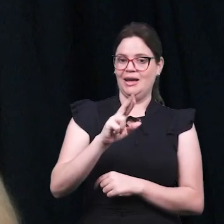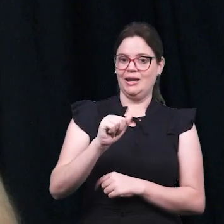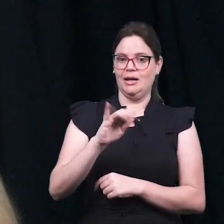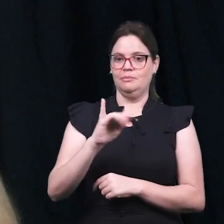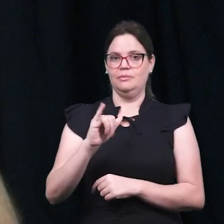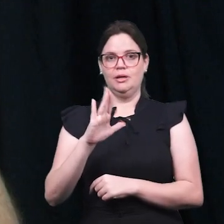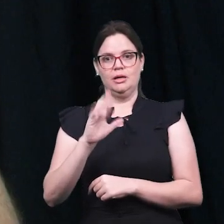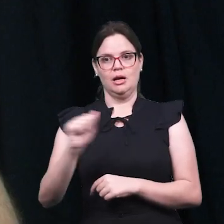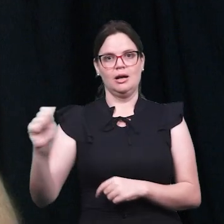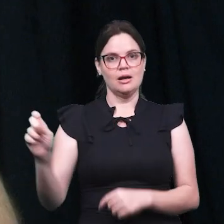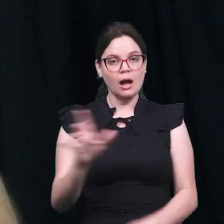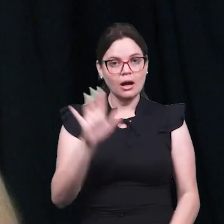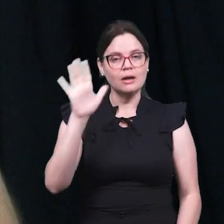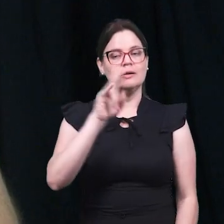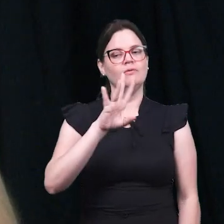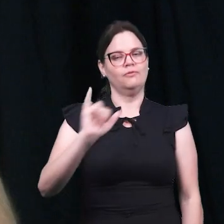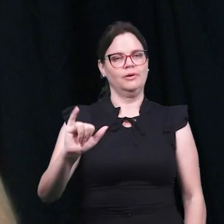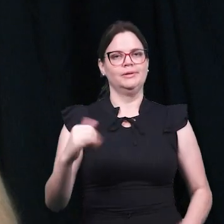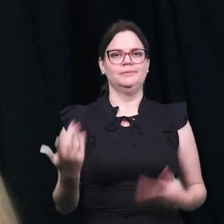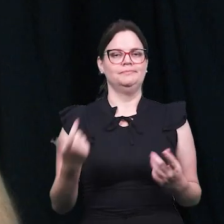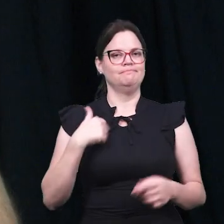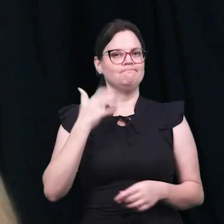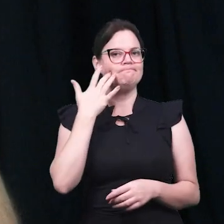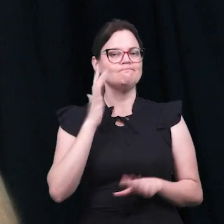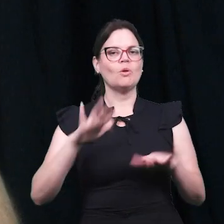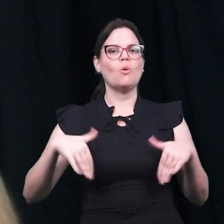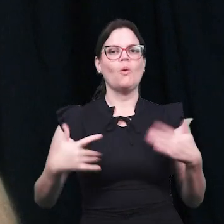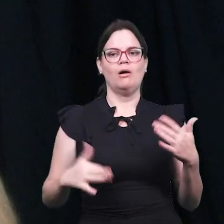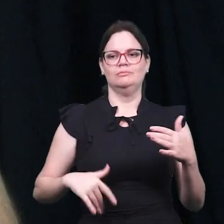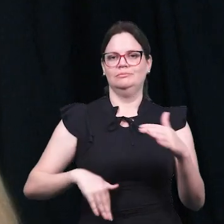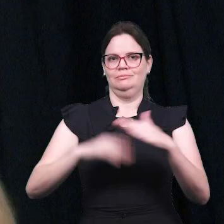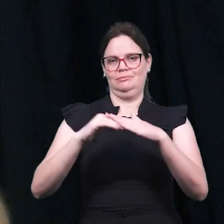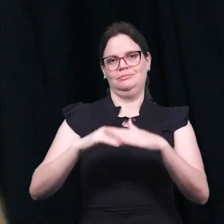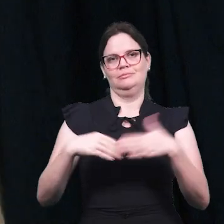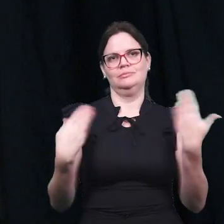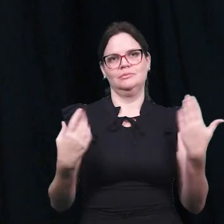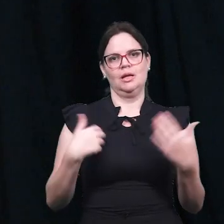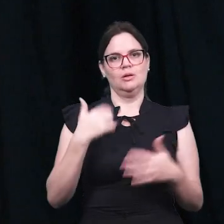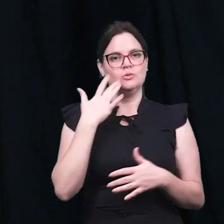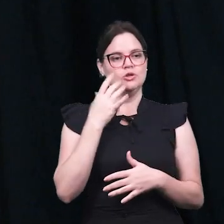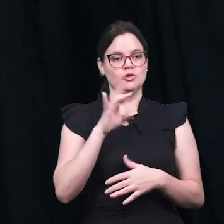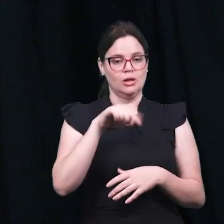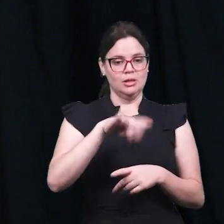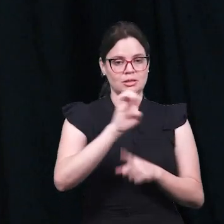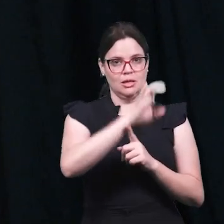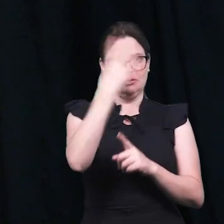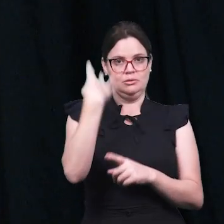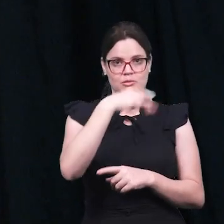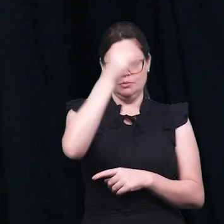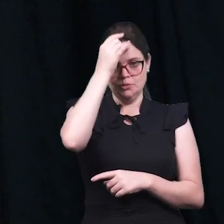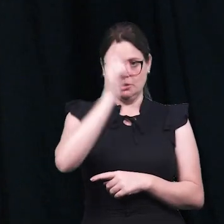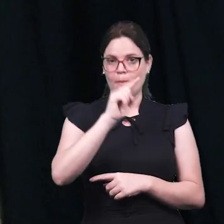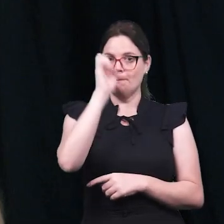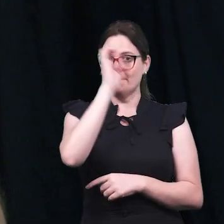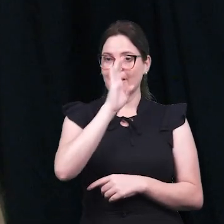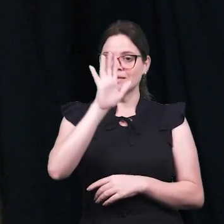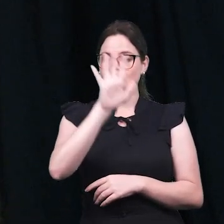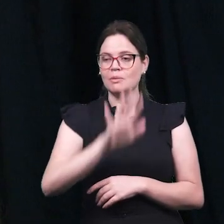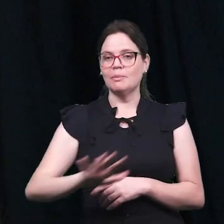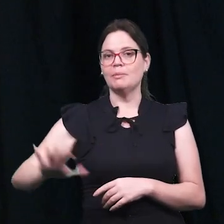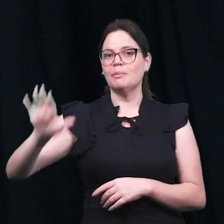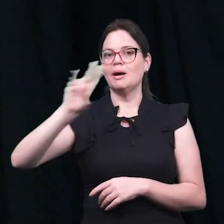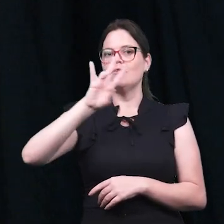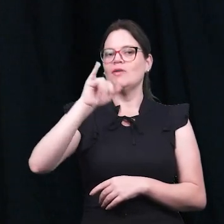vai ter preços muito altos, mas eu não sei até que ponto o produtor de arábica, aí eu digo não só do Espírito Santo, mas do Brasil inteiro,